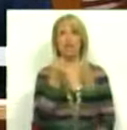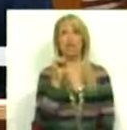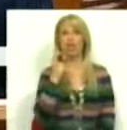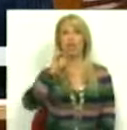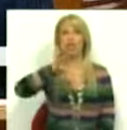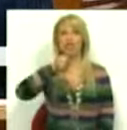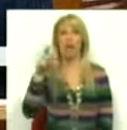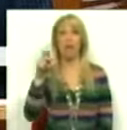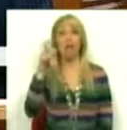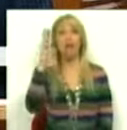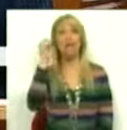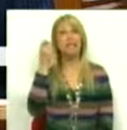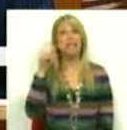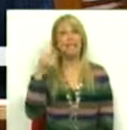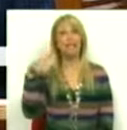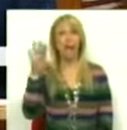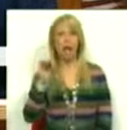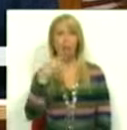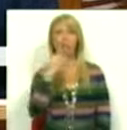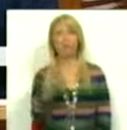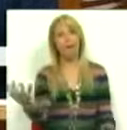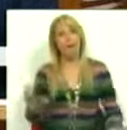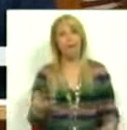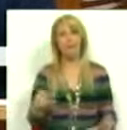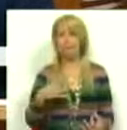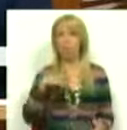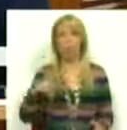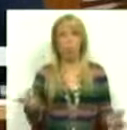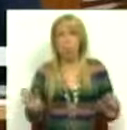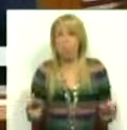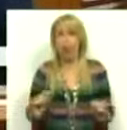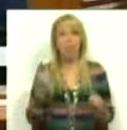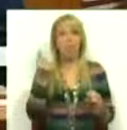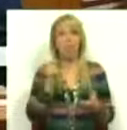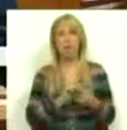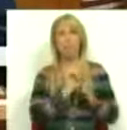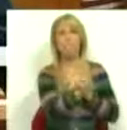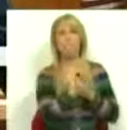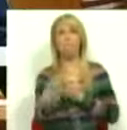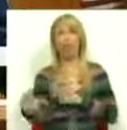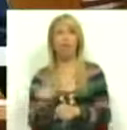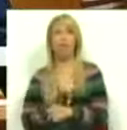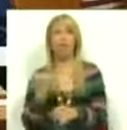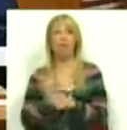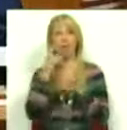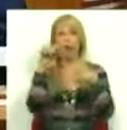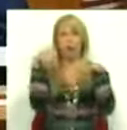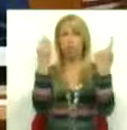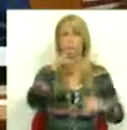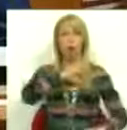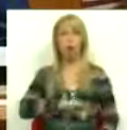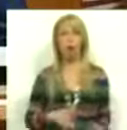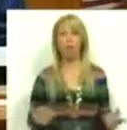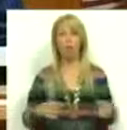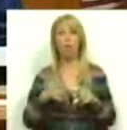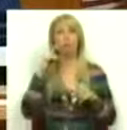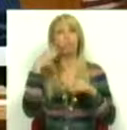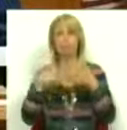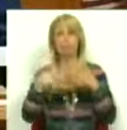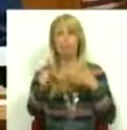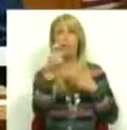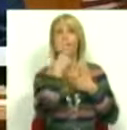reconhecia publicamente que Portugal já não tinha dinheiro para pagar os salários dos funcionários públicos e pensões a partir de maio, bem como fazer